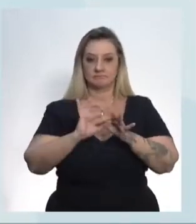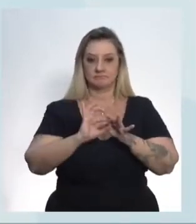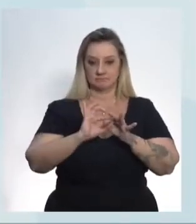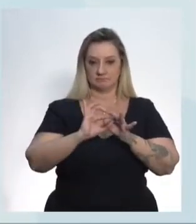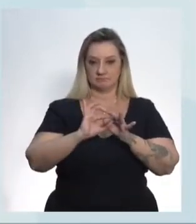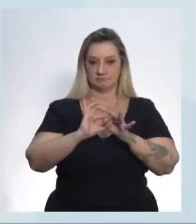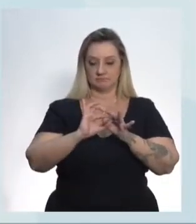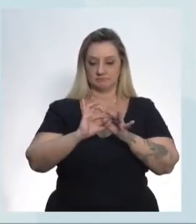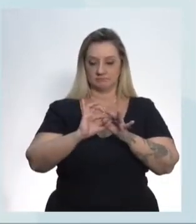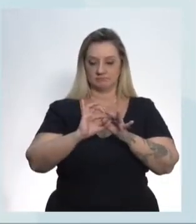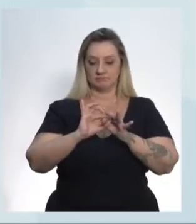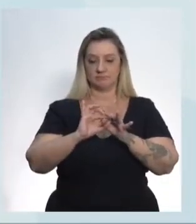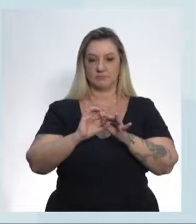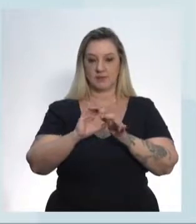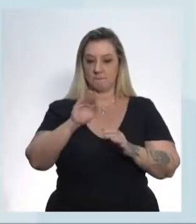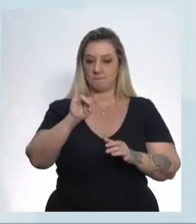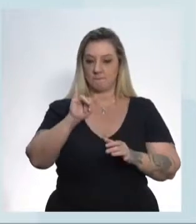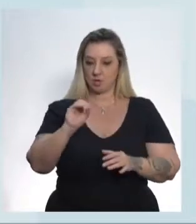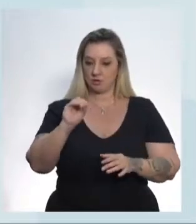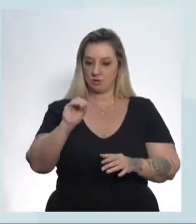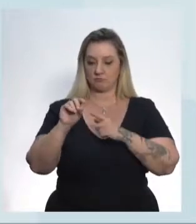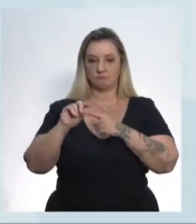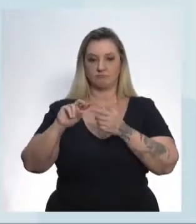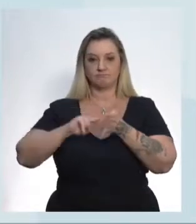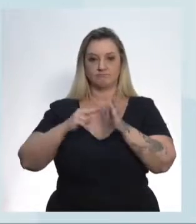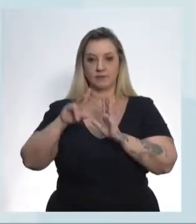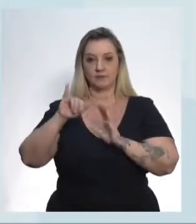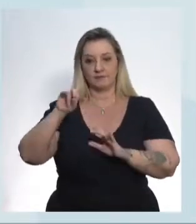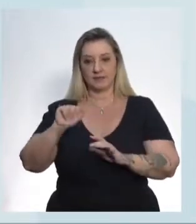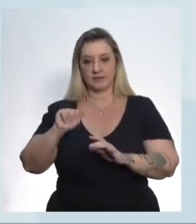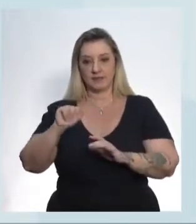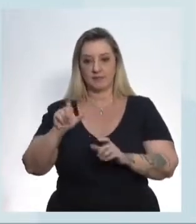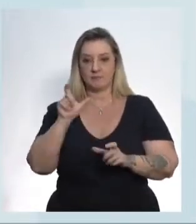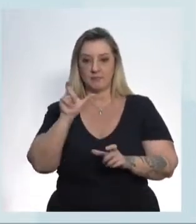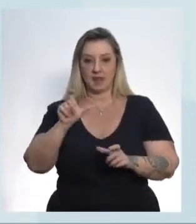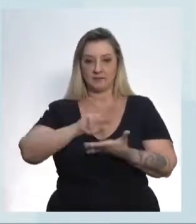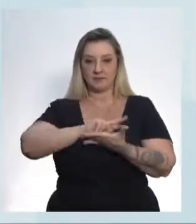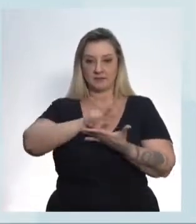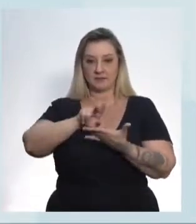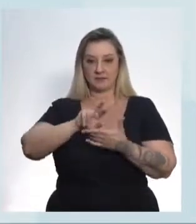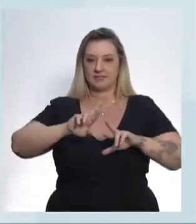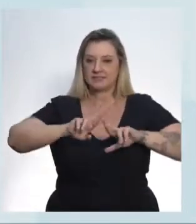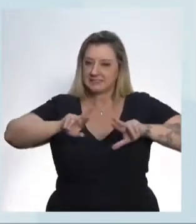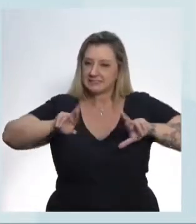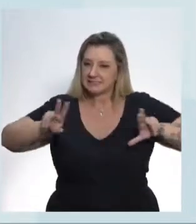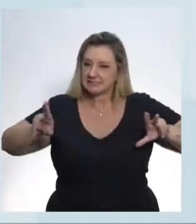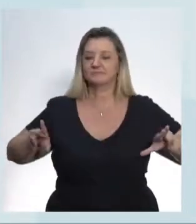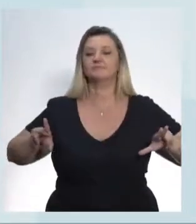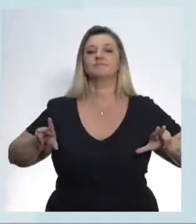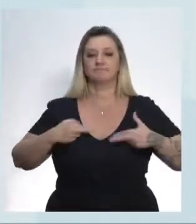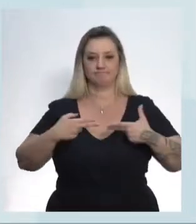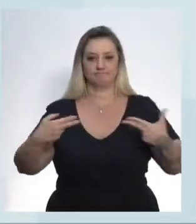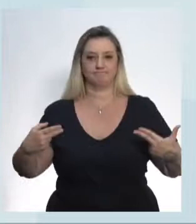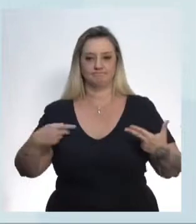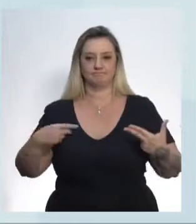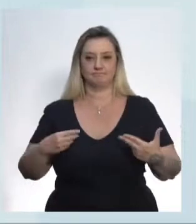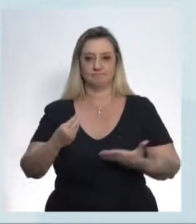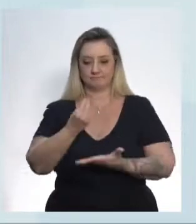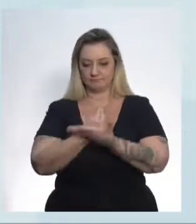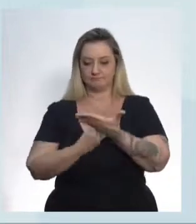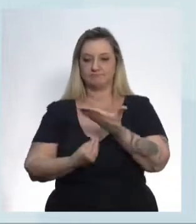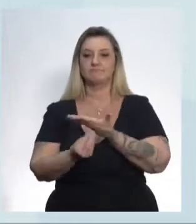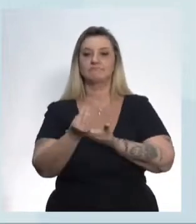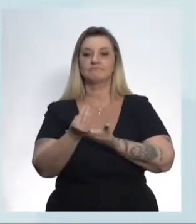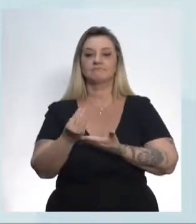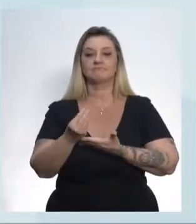radical grego bio, que é vida, e a palavra diversidade, variedade. Então, a biodiversidade nada mais